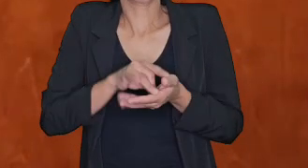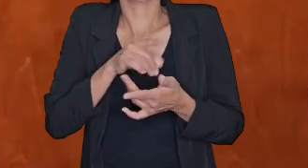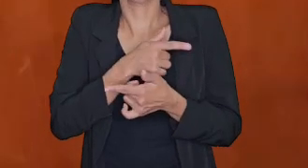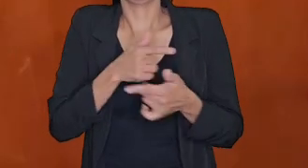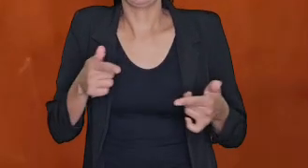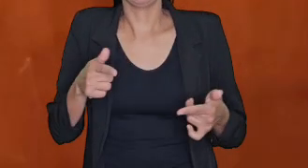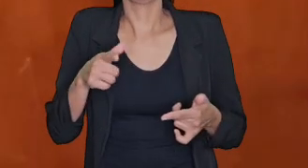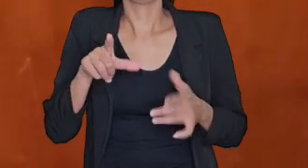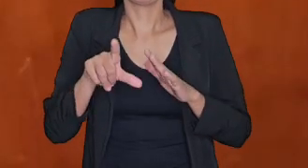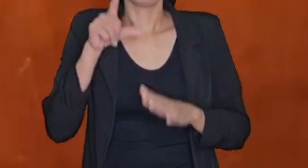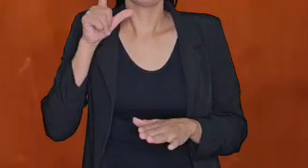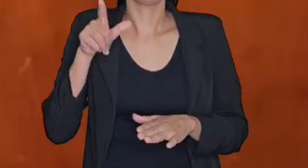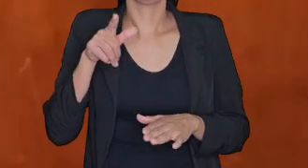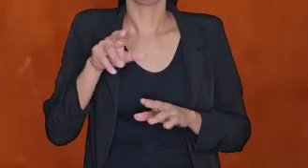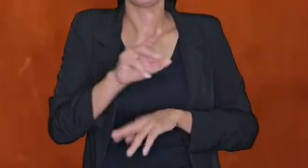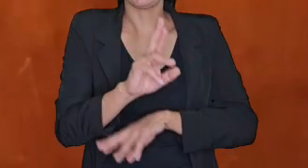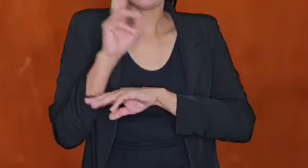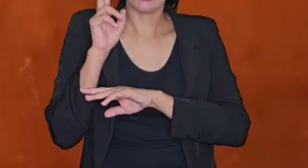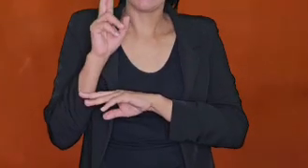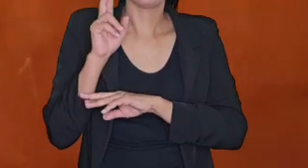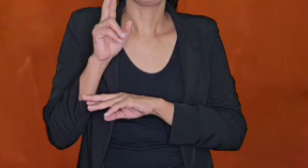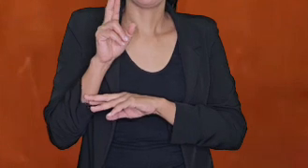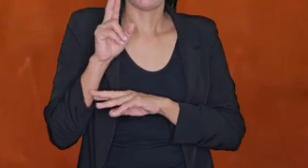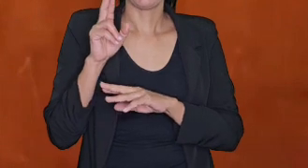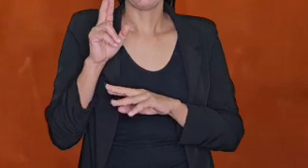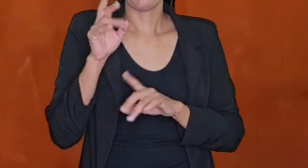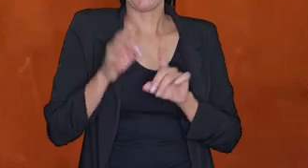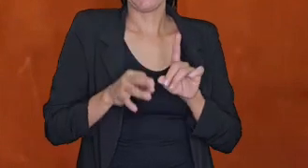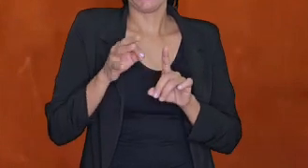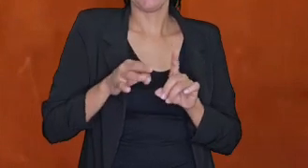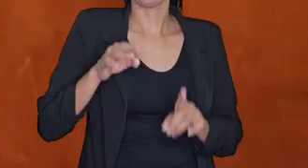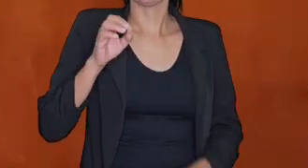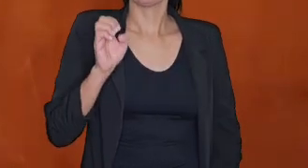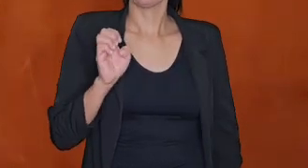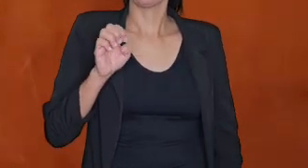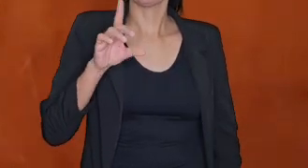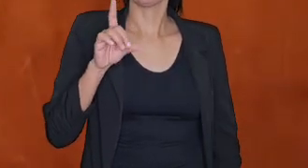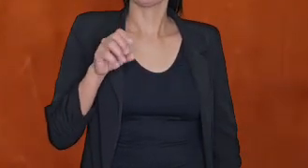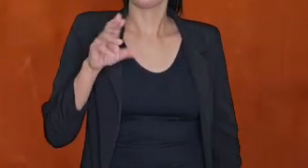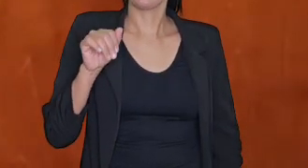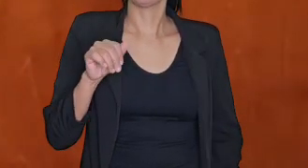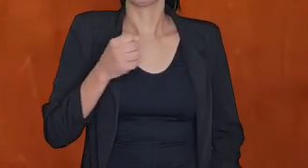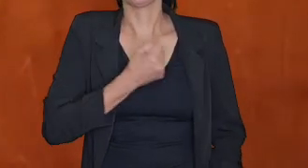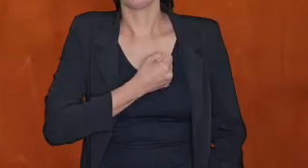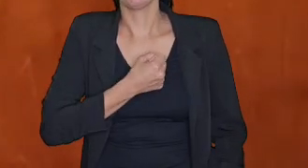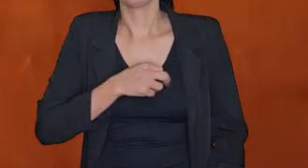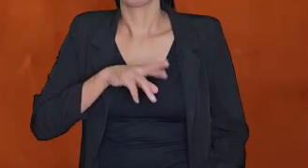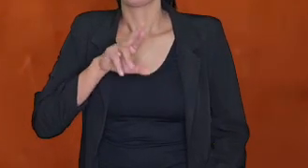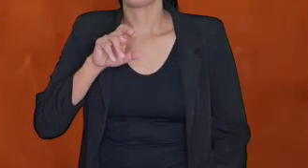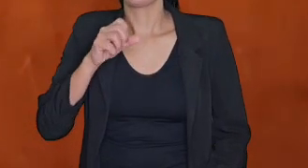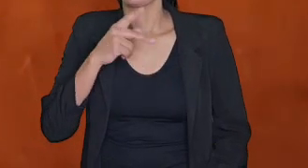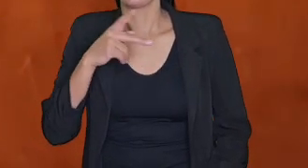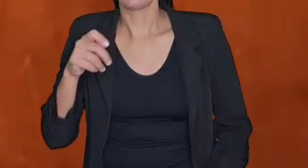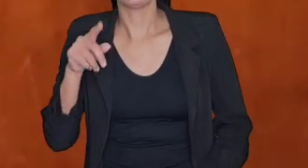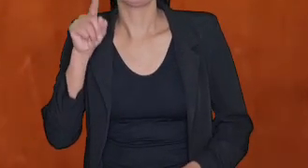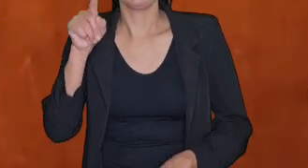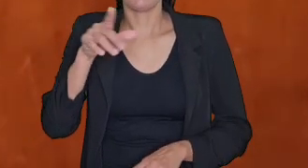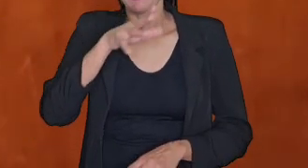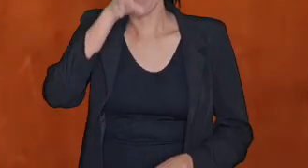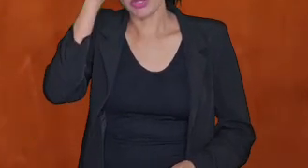nulo, ele é ineficaz. Tem um precedente, relatoria ministro Eduardo Ribeiro, acho que o número é o